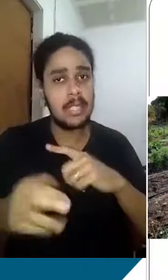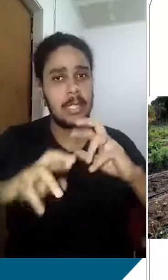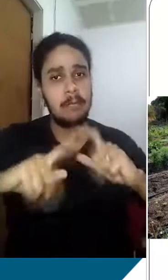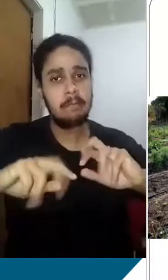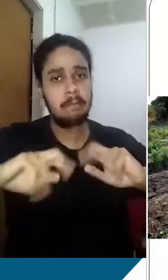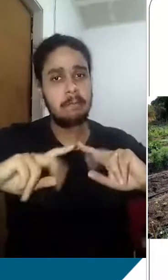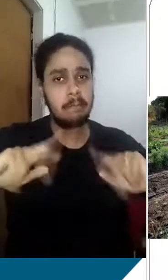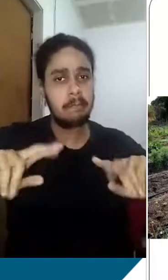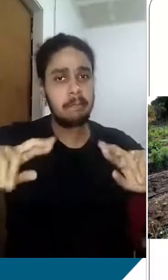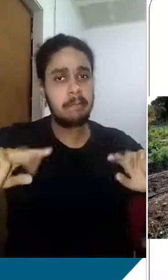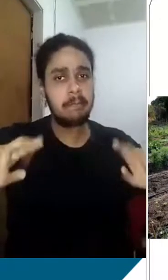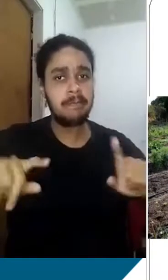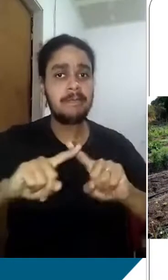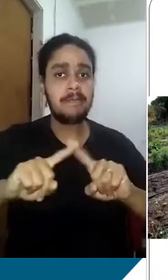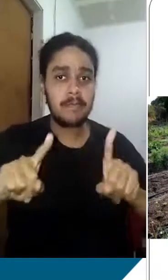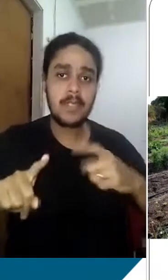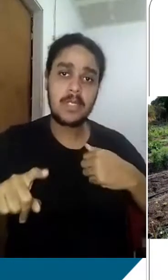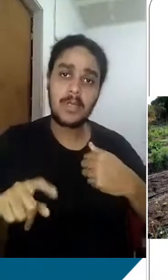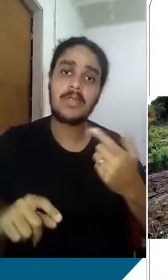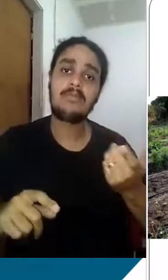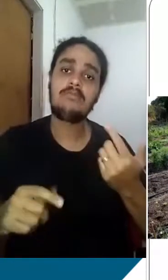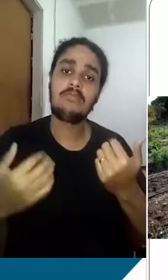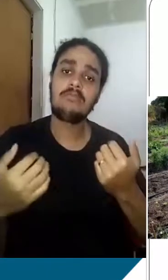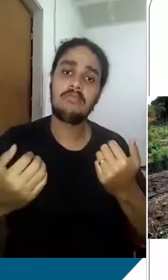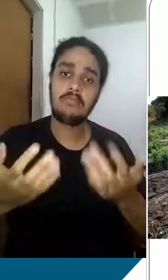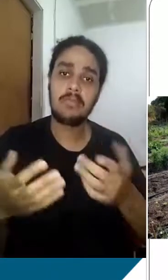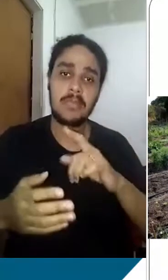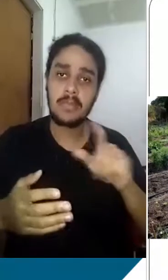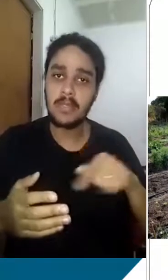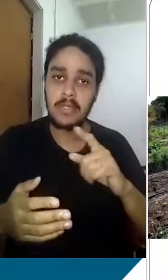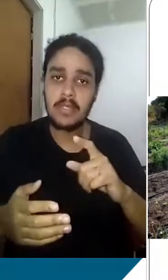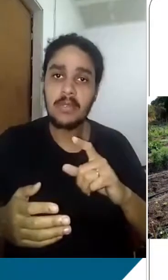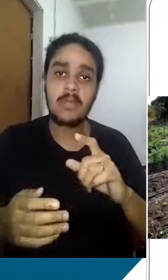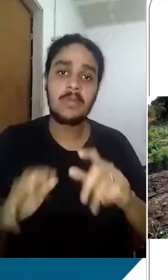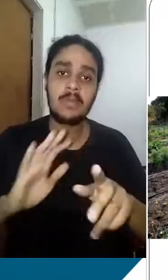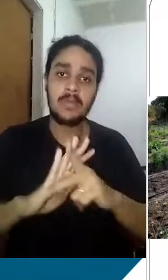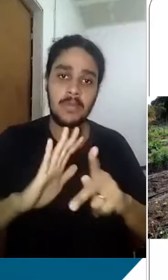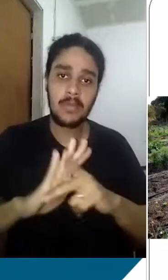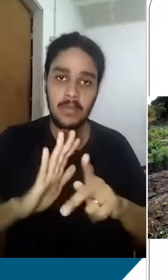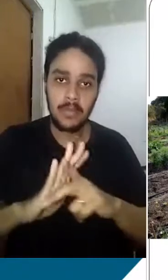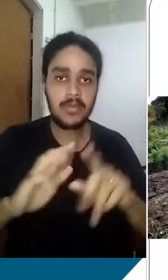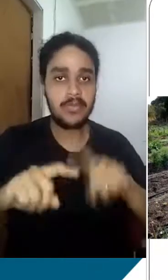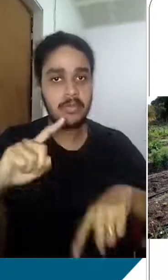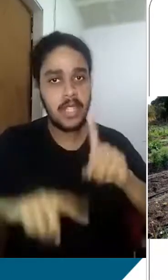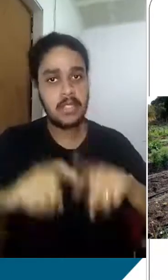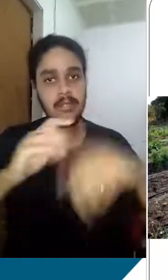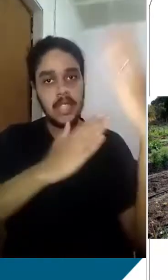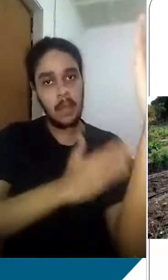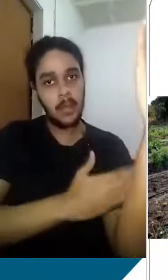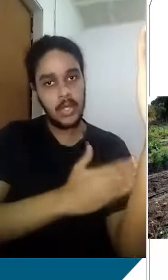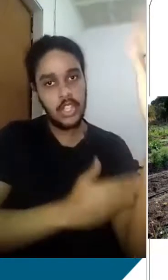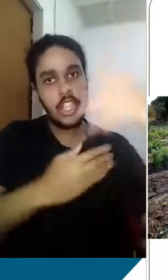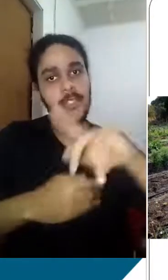Existem diversos, mas eu aqui trazer, né, também a partir do que está no próprio material de vocês,